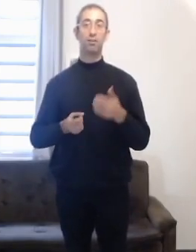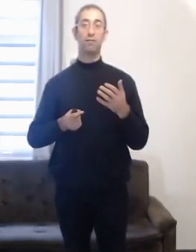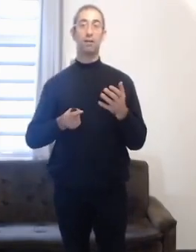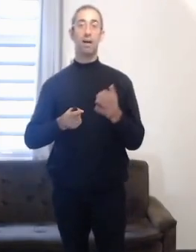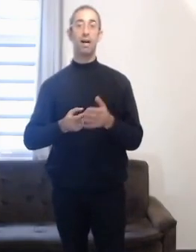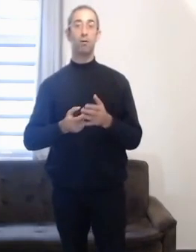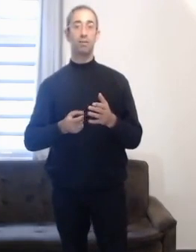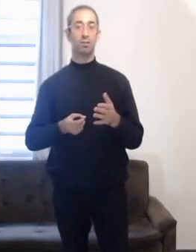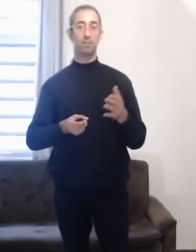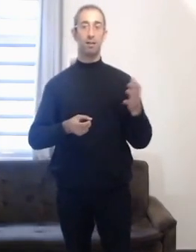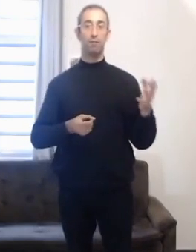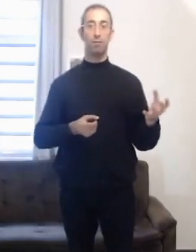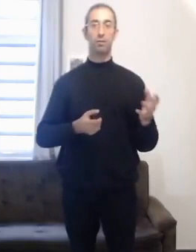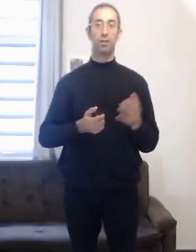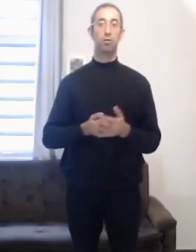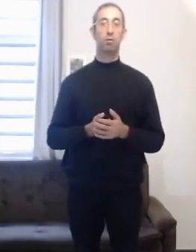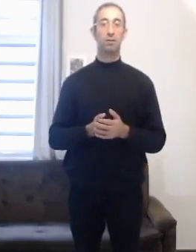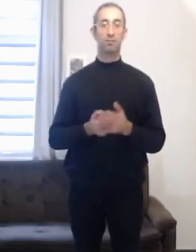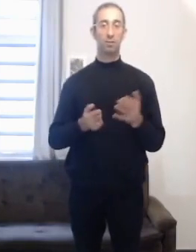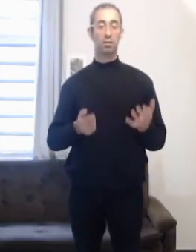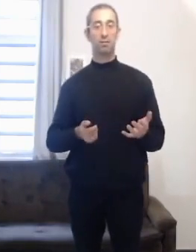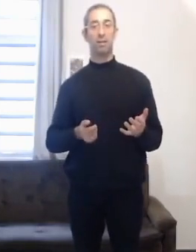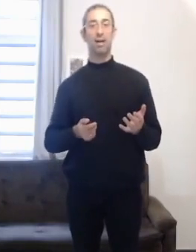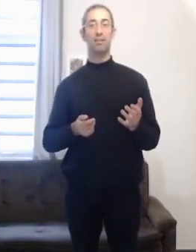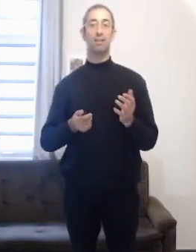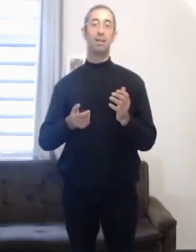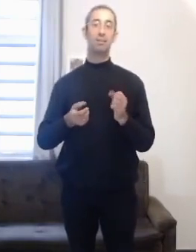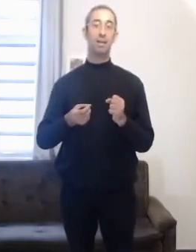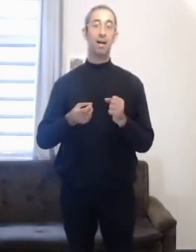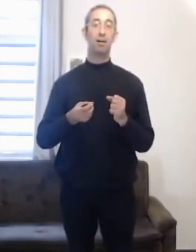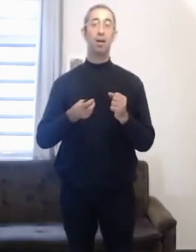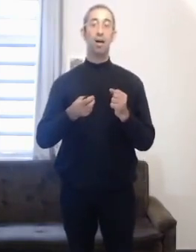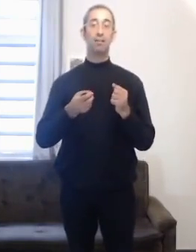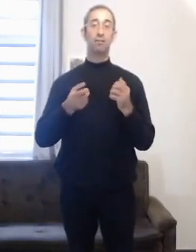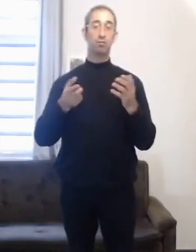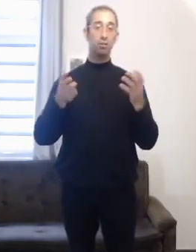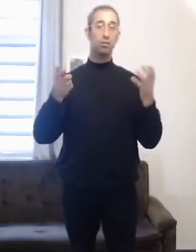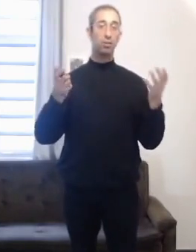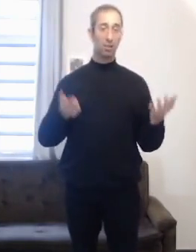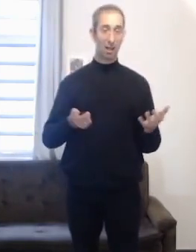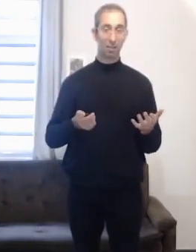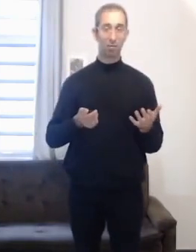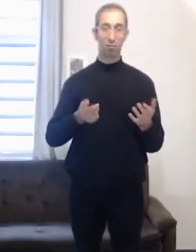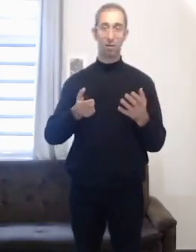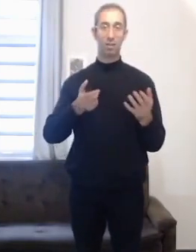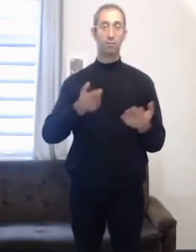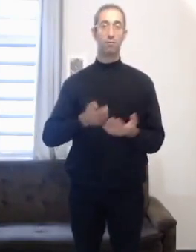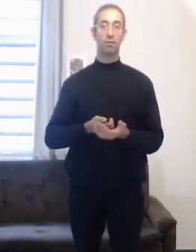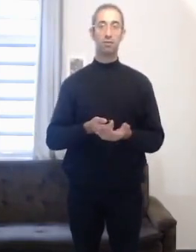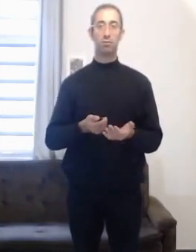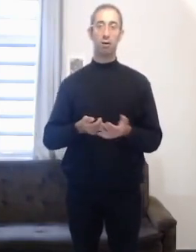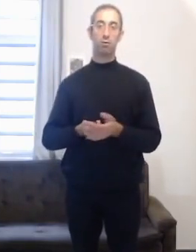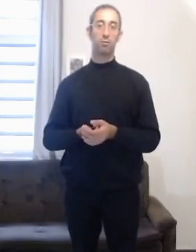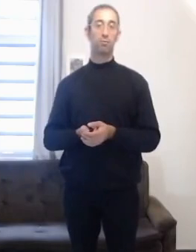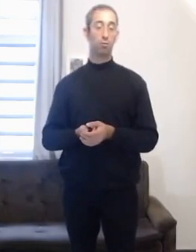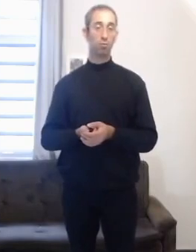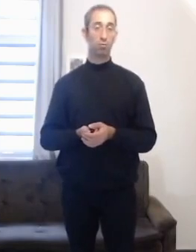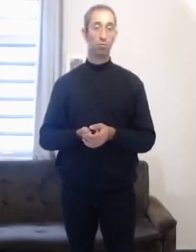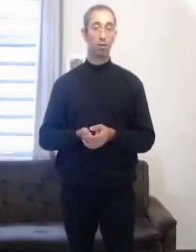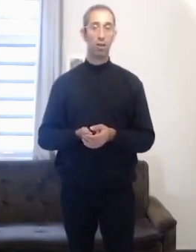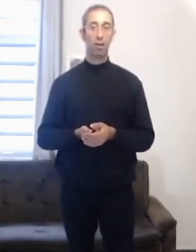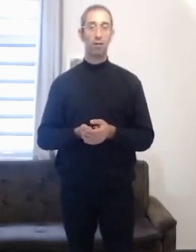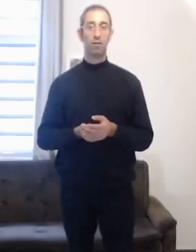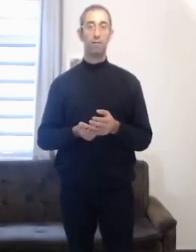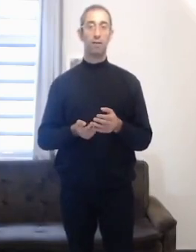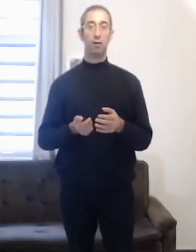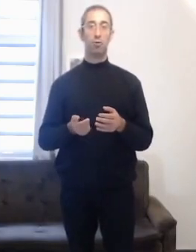Pode ser identificar quais são as plataformas de e-commerce mais utilizadas, analisar as ações digitais, como que elas influenciam na compra do